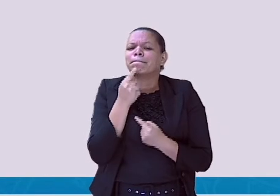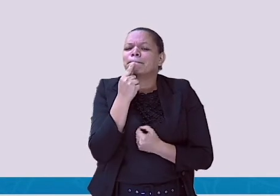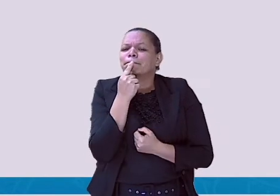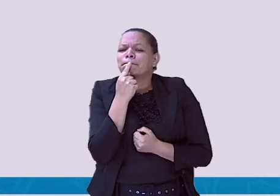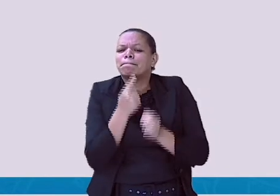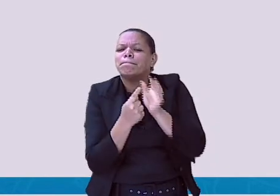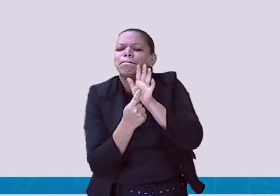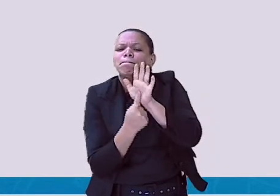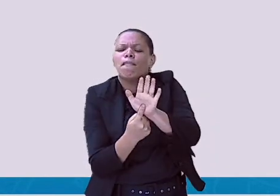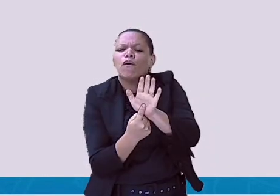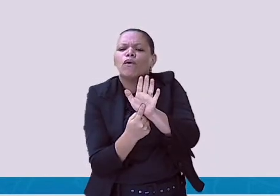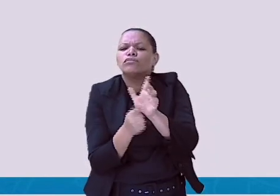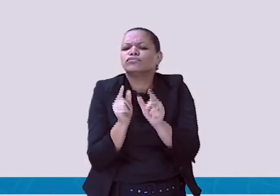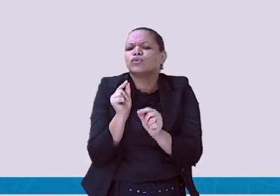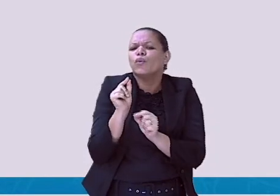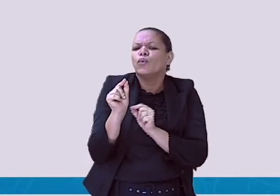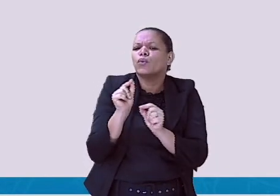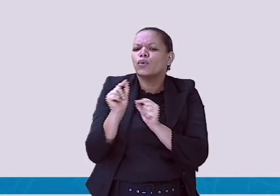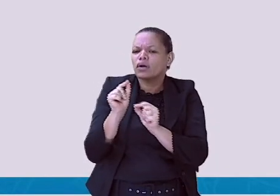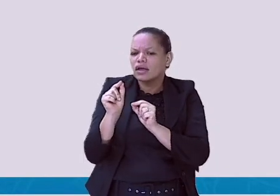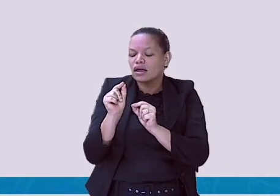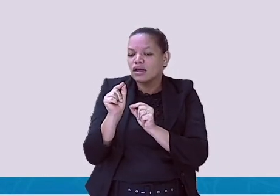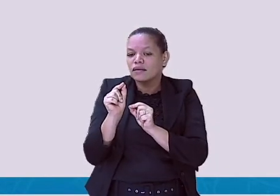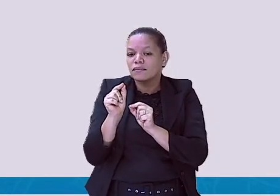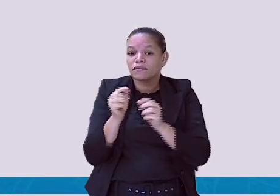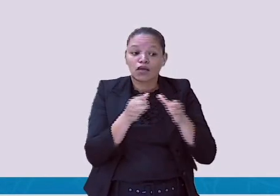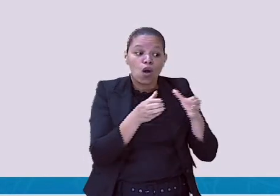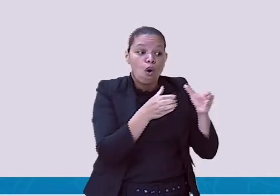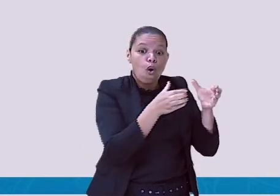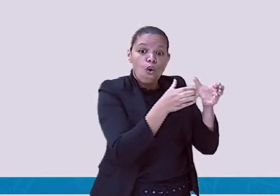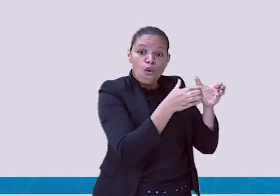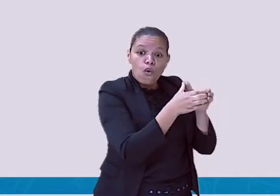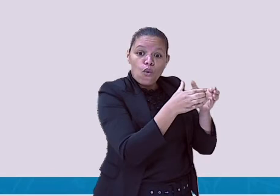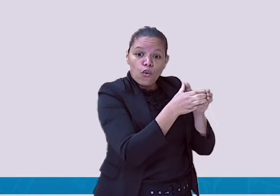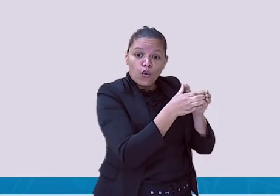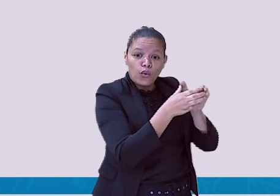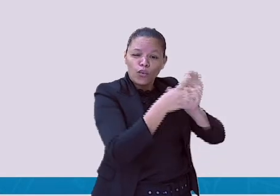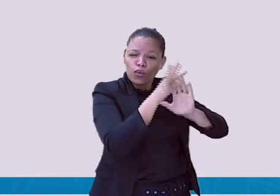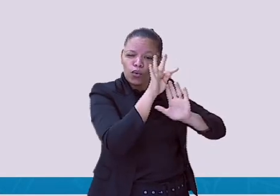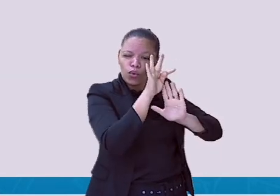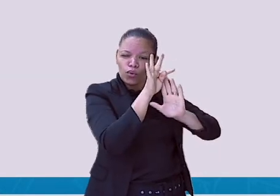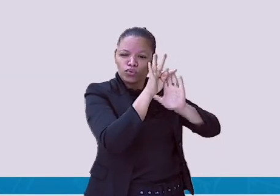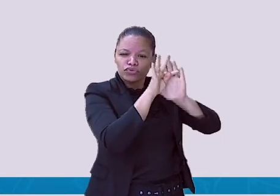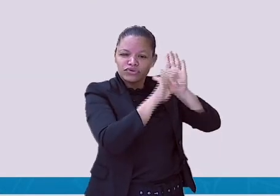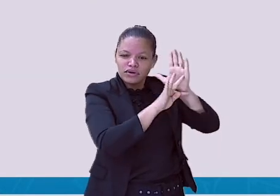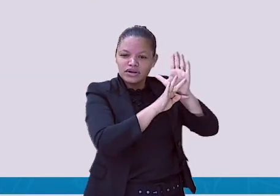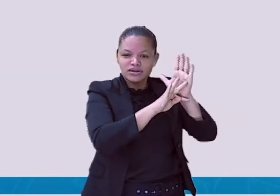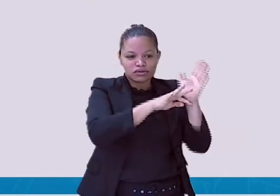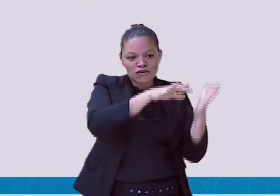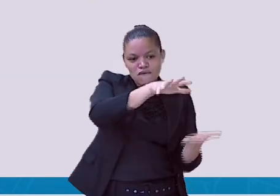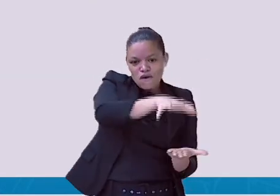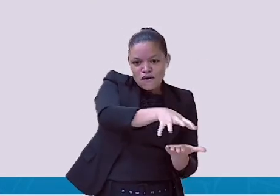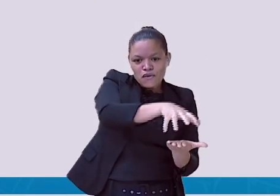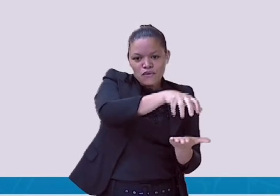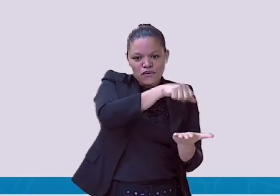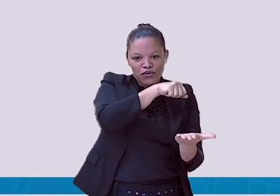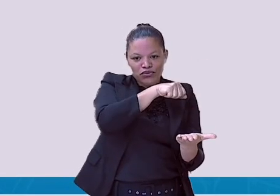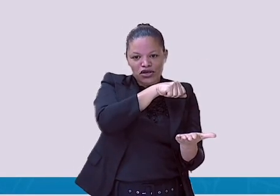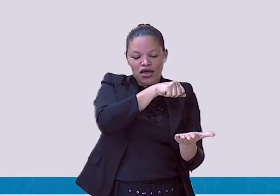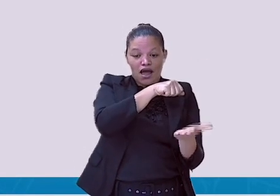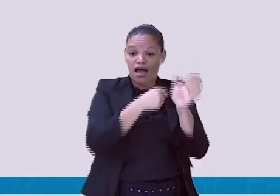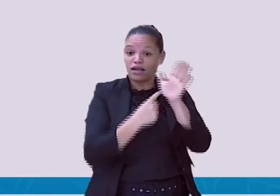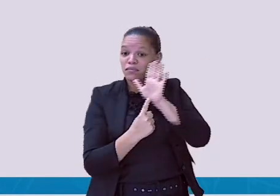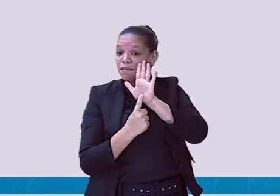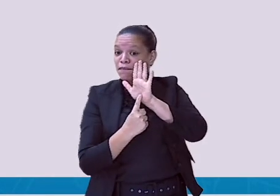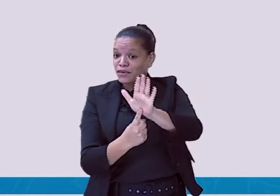voltar lá no texto para que a gente possa chegar à conclusão que nós